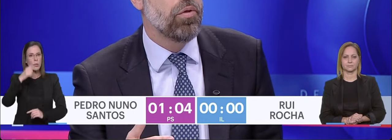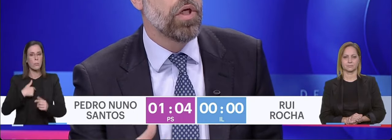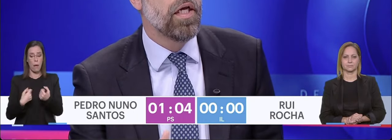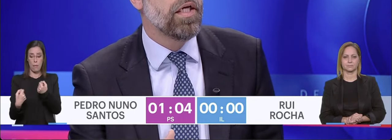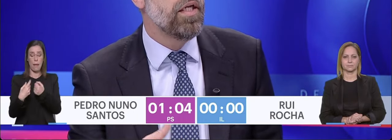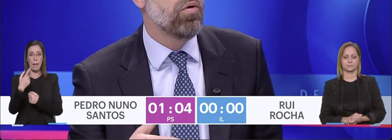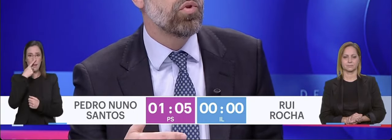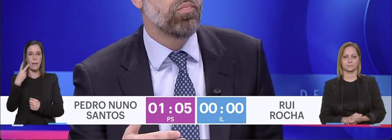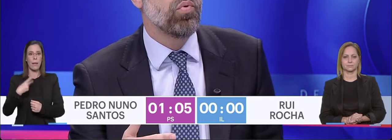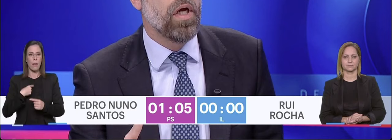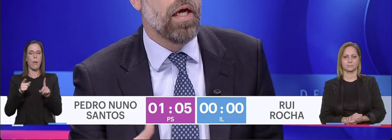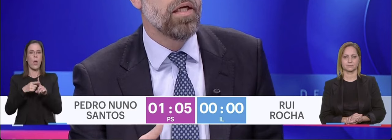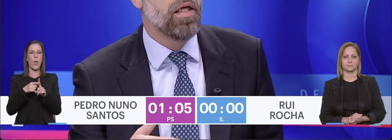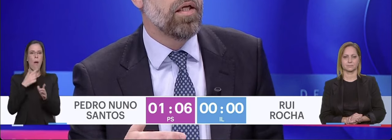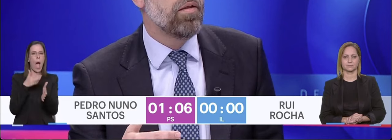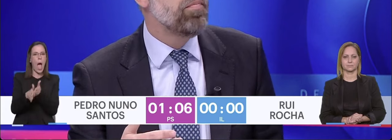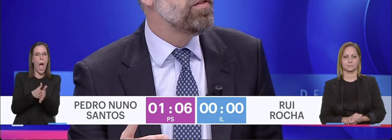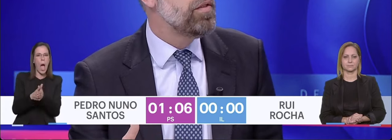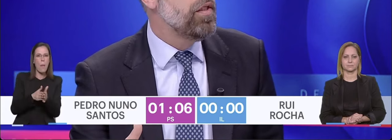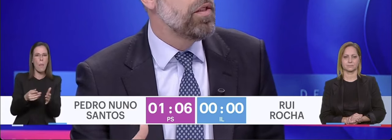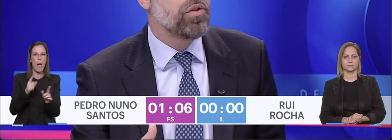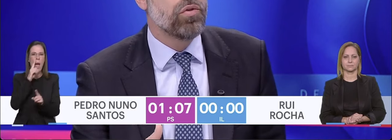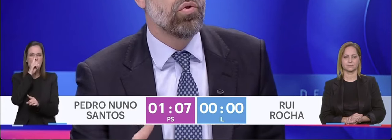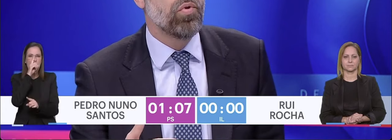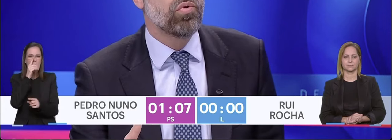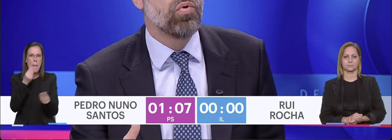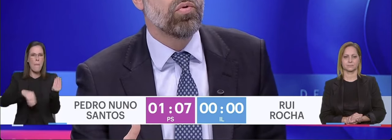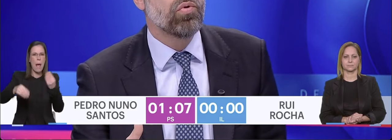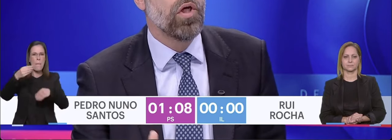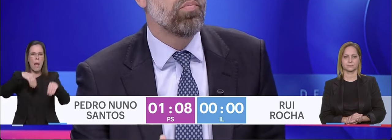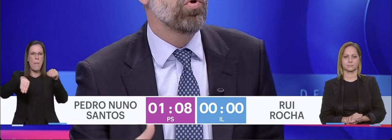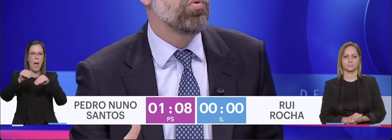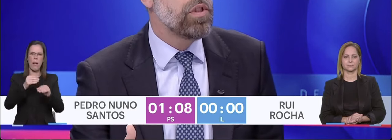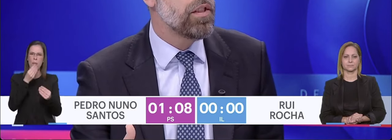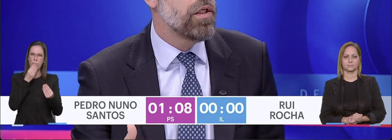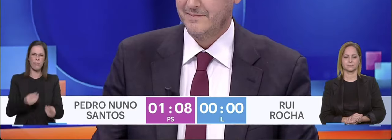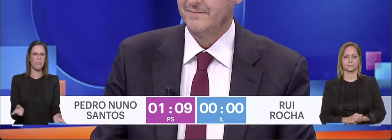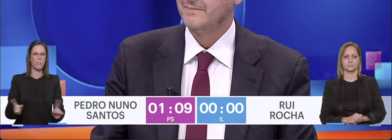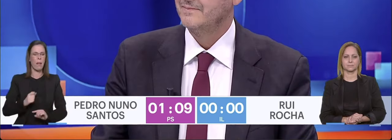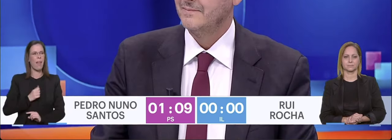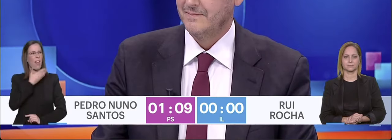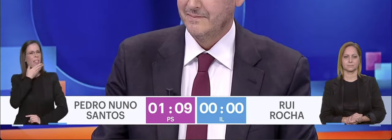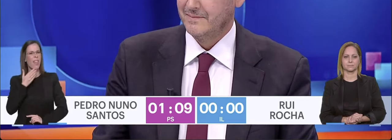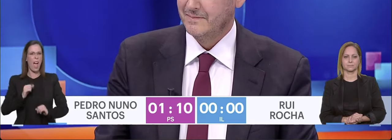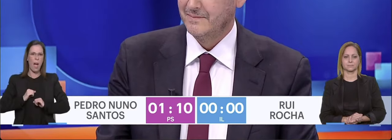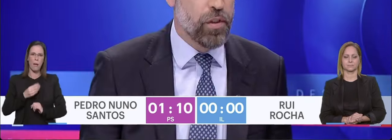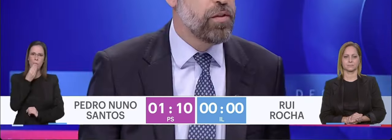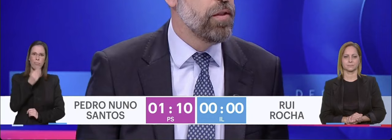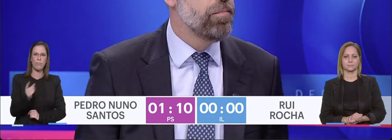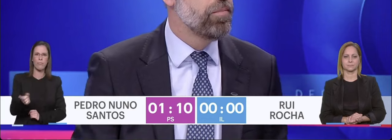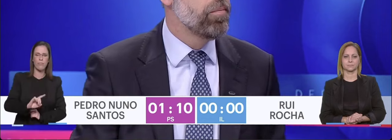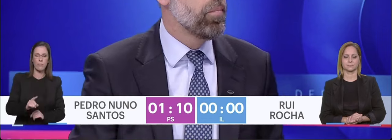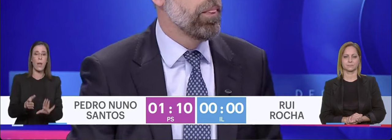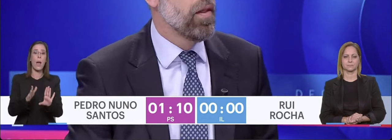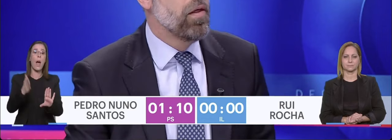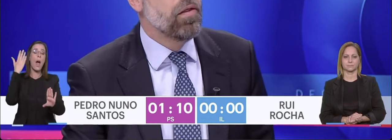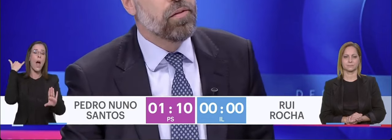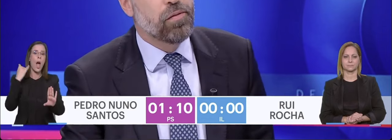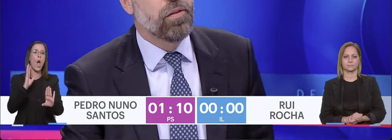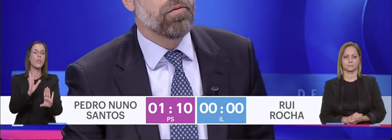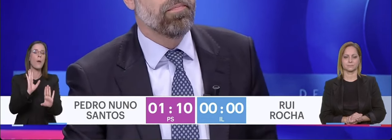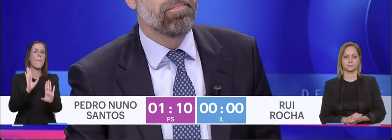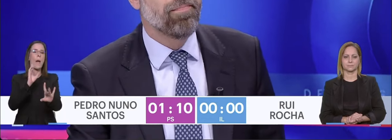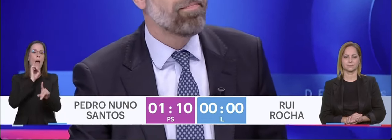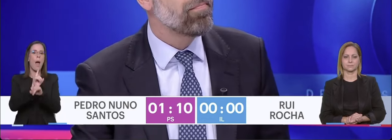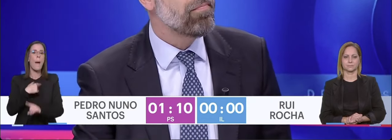adversários e não explorar mentiras sobre os outros porque nos dá jeito Isso é já tinam sido feito antes mas de qualquer